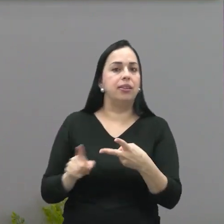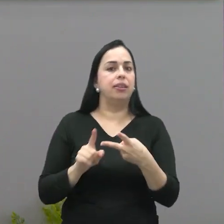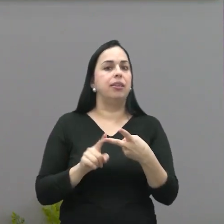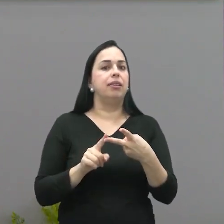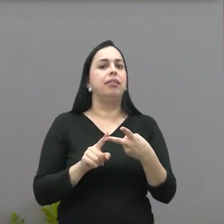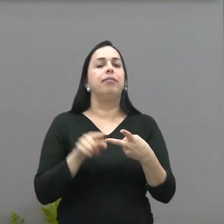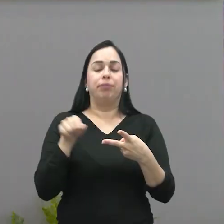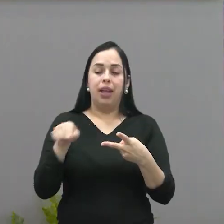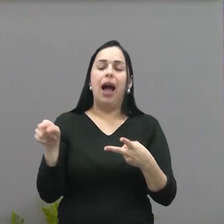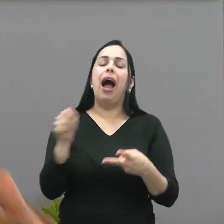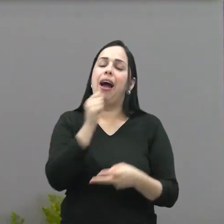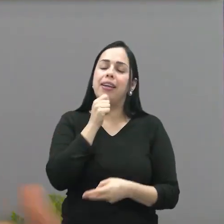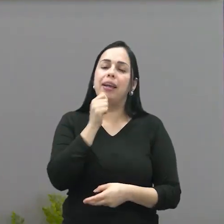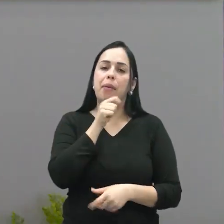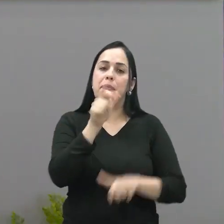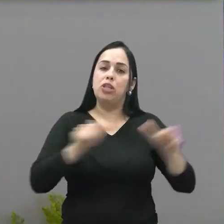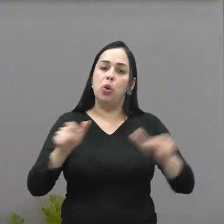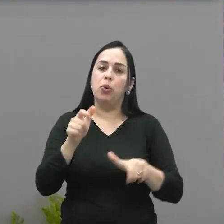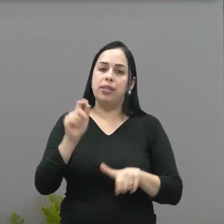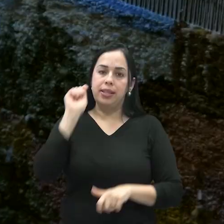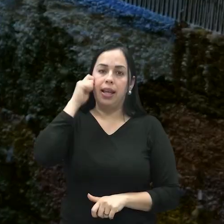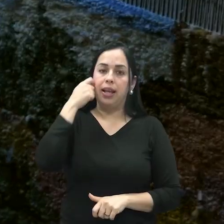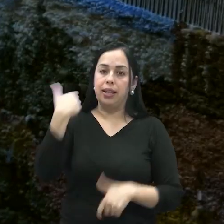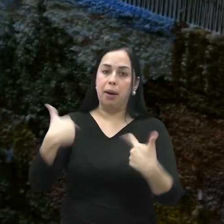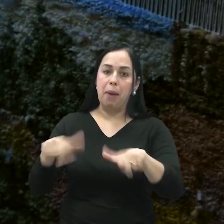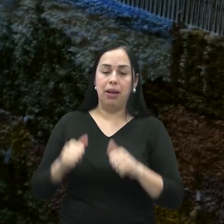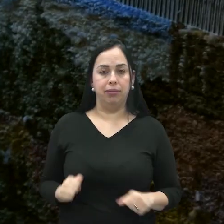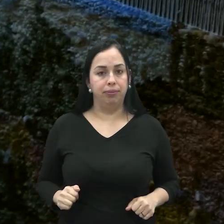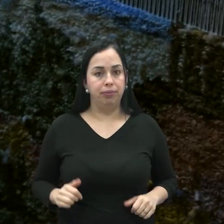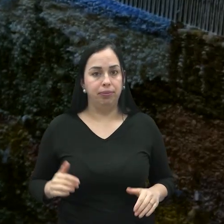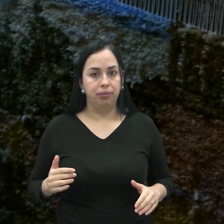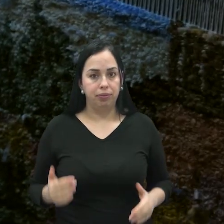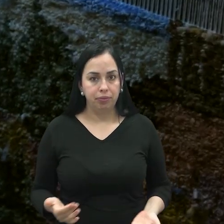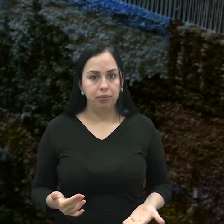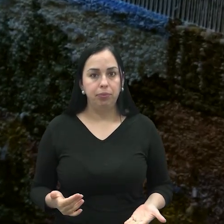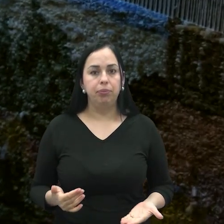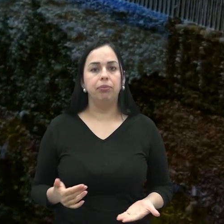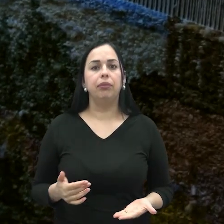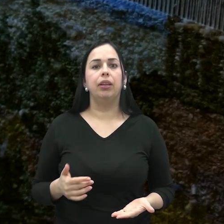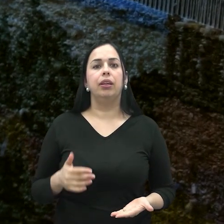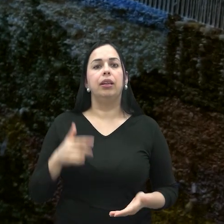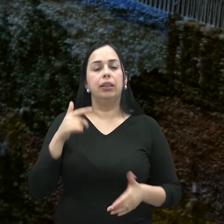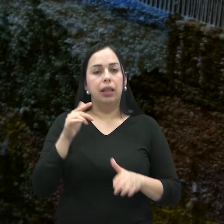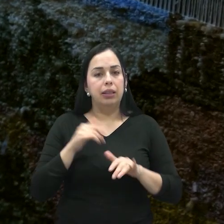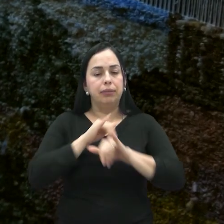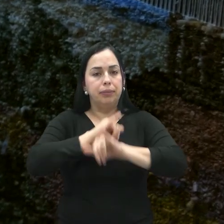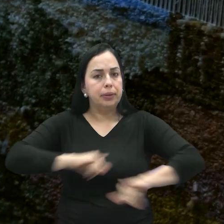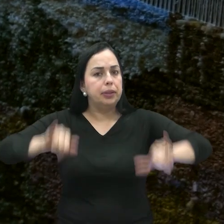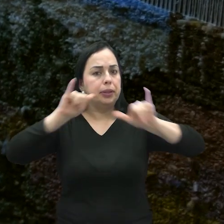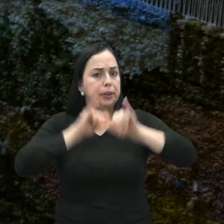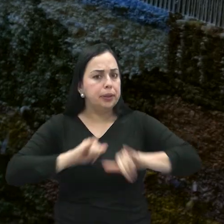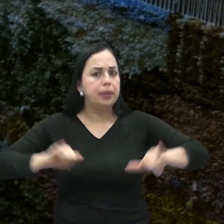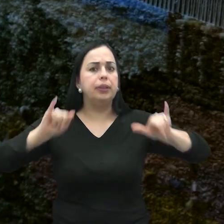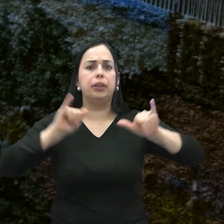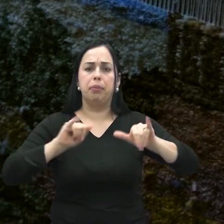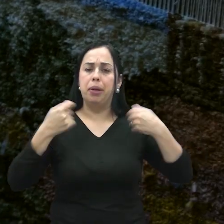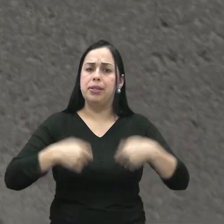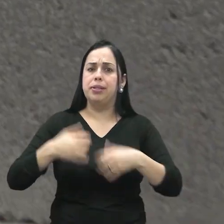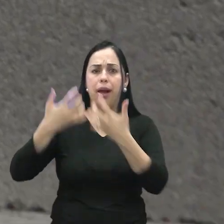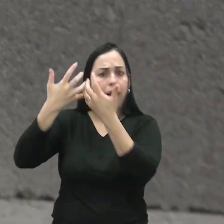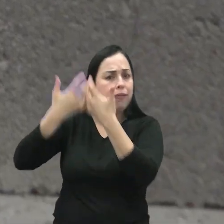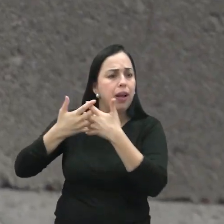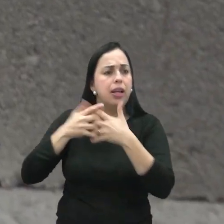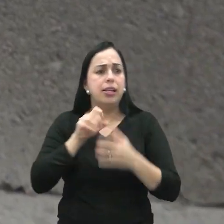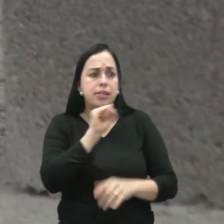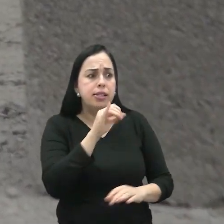os subempregos, eles ainda são ocupados por pessoas negras. A comissão presta esse serviço conscientizando as pessoas a refletirem